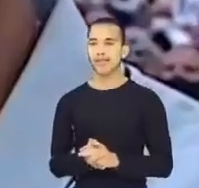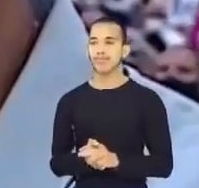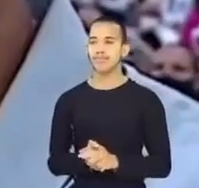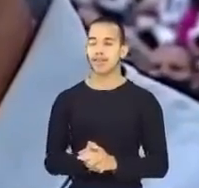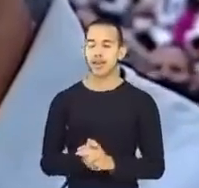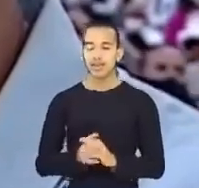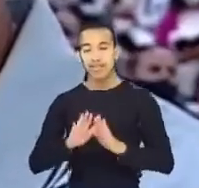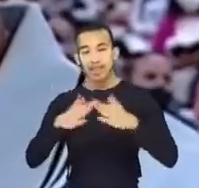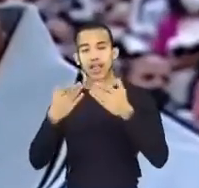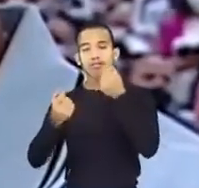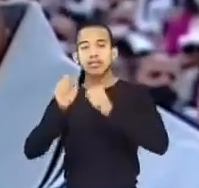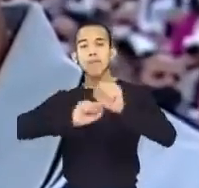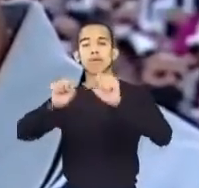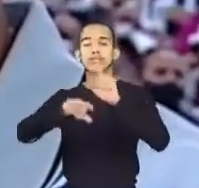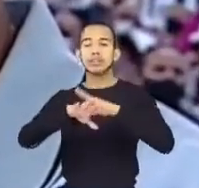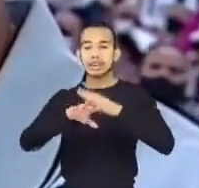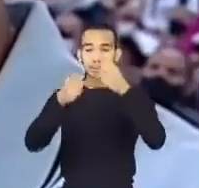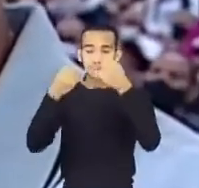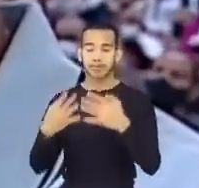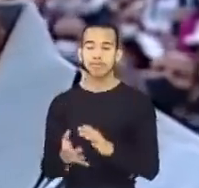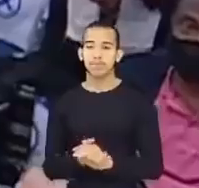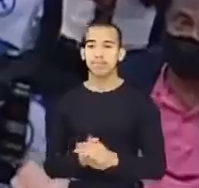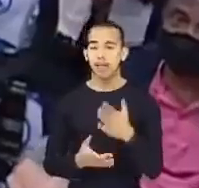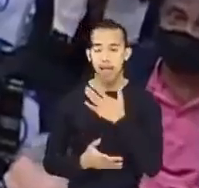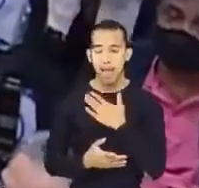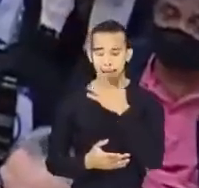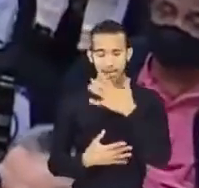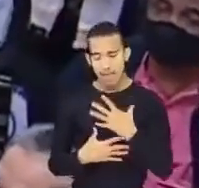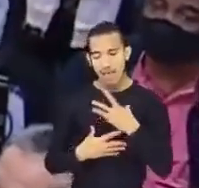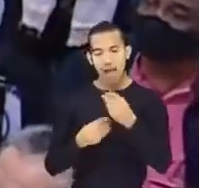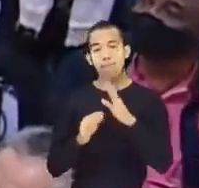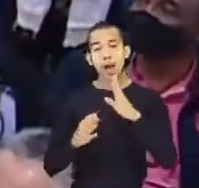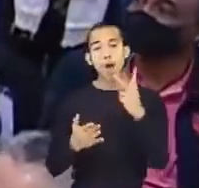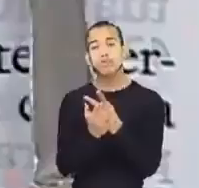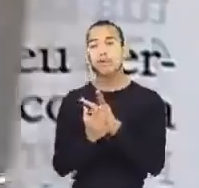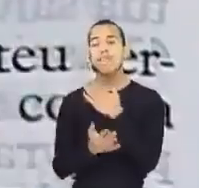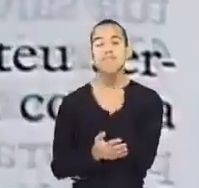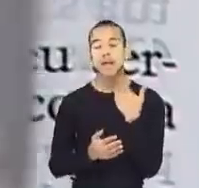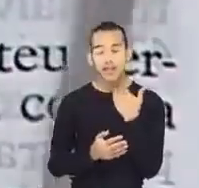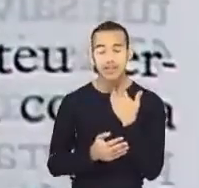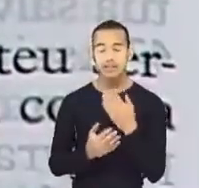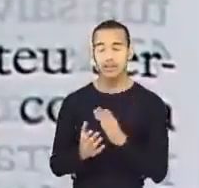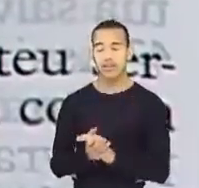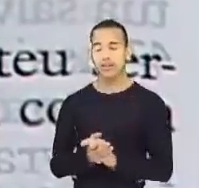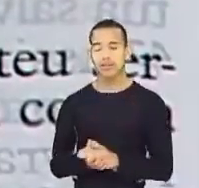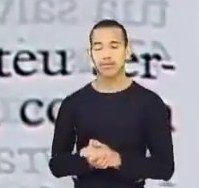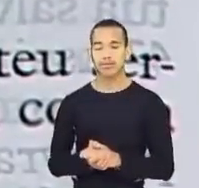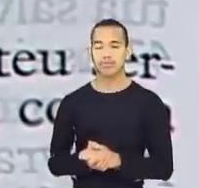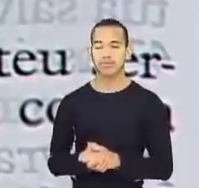o salmista disse, minha alma chegou a desfalecer, mas eu confiei na tua palavra.